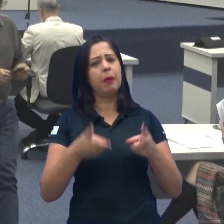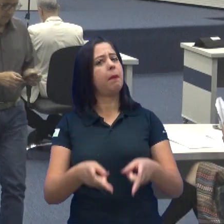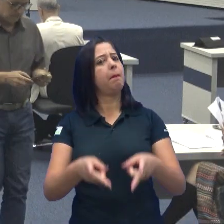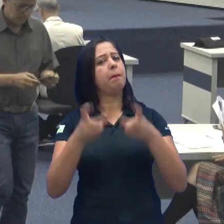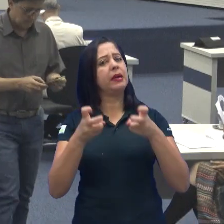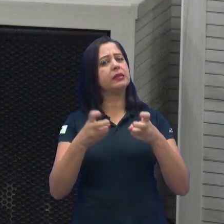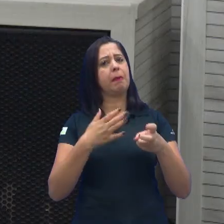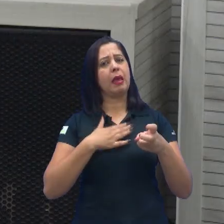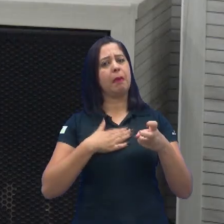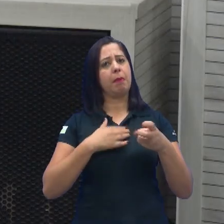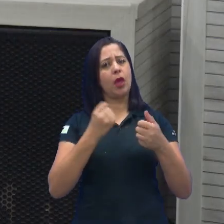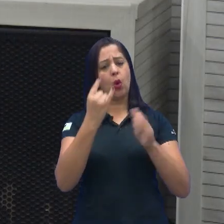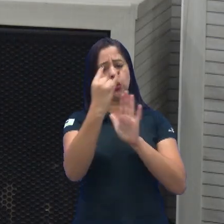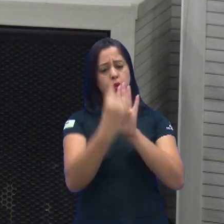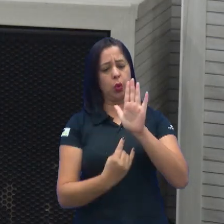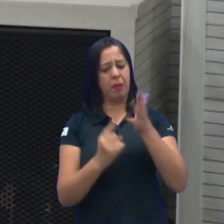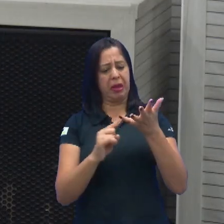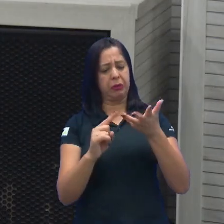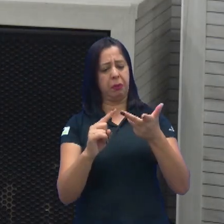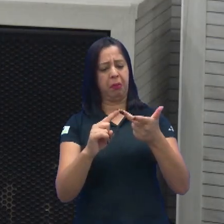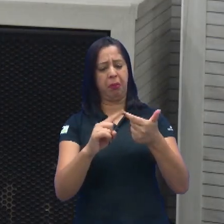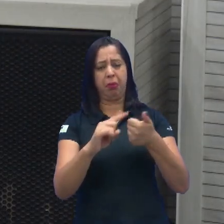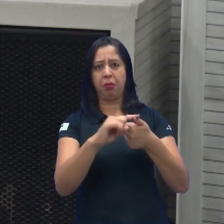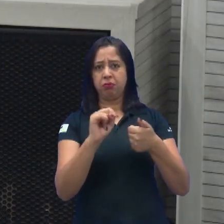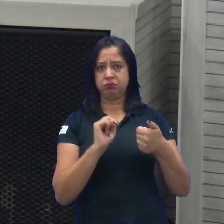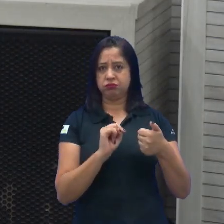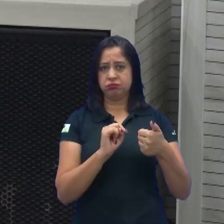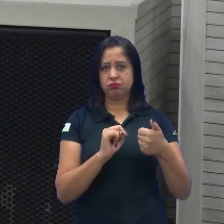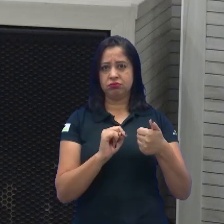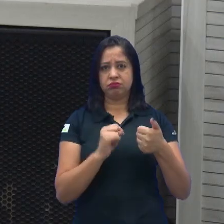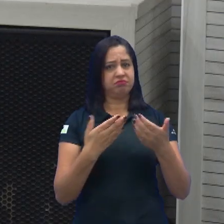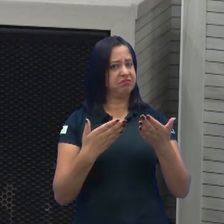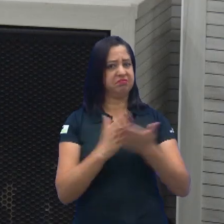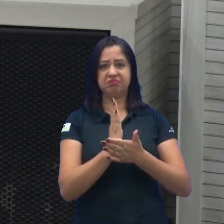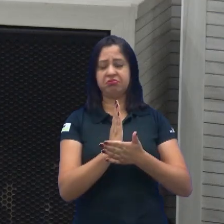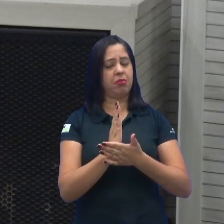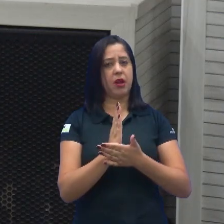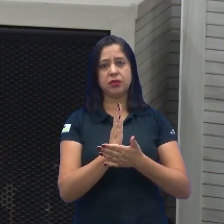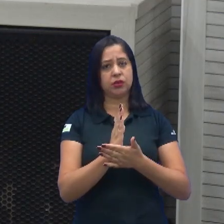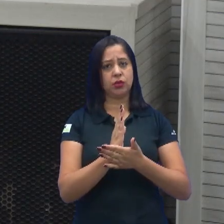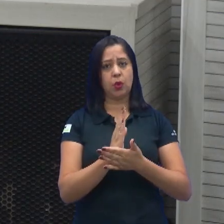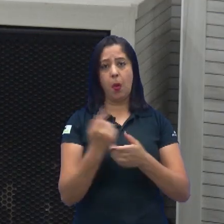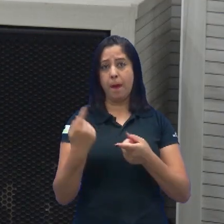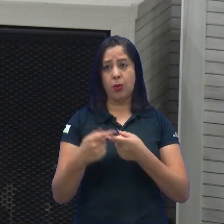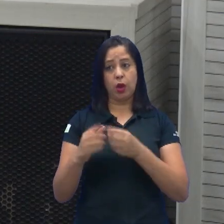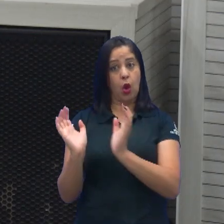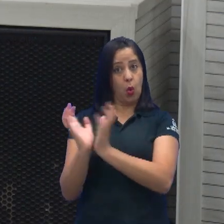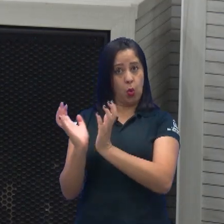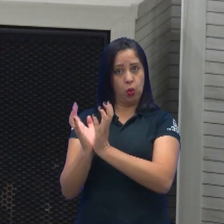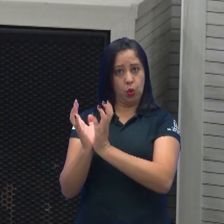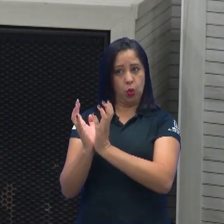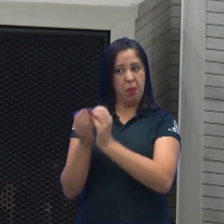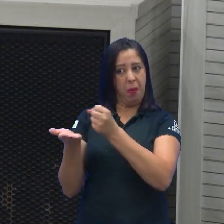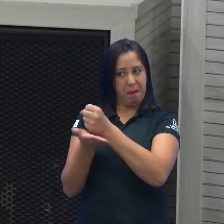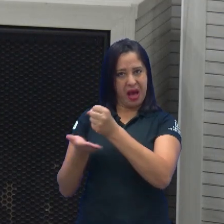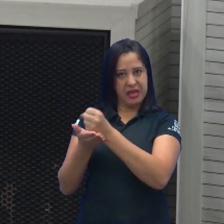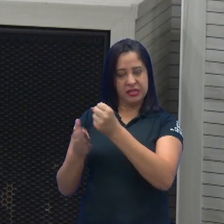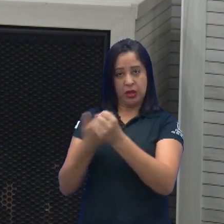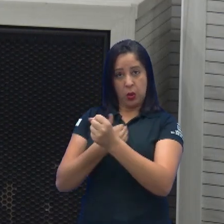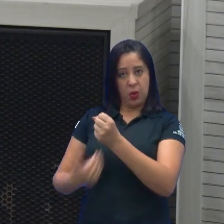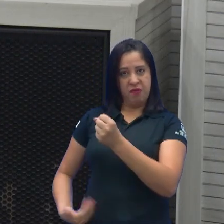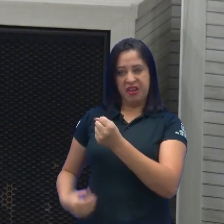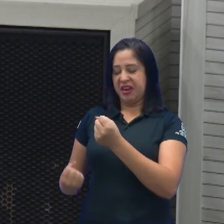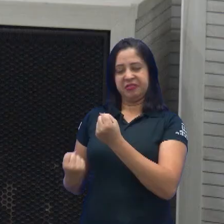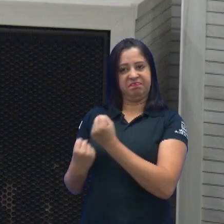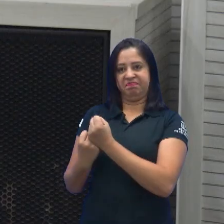os requerimentos por mim apresentados, destacados nesta tarde, serão rejeitados pela base do governo. Porém, eu gostaria de falar um minuto